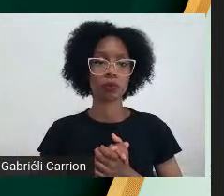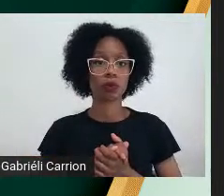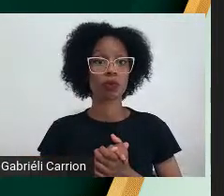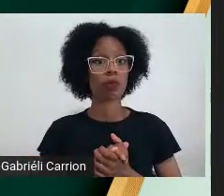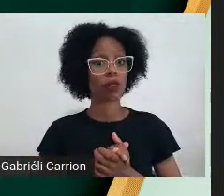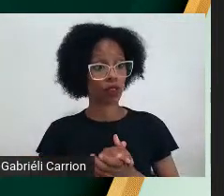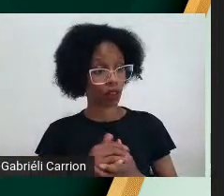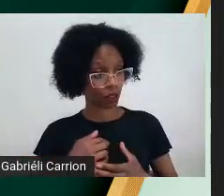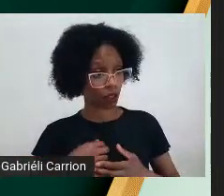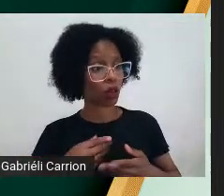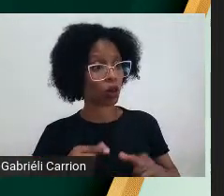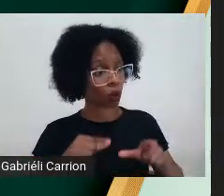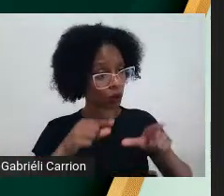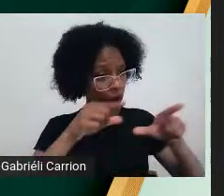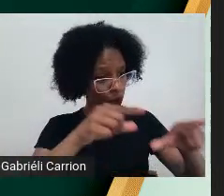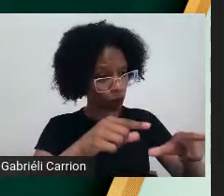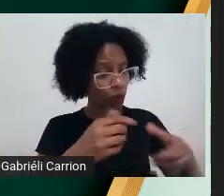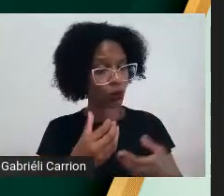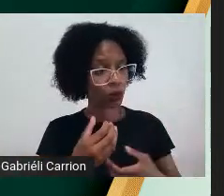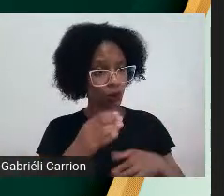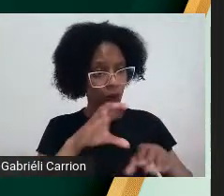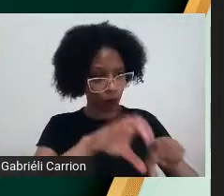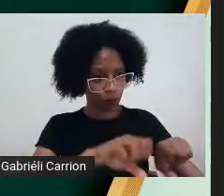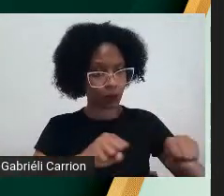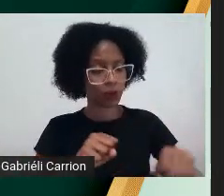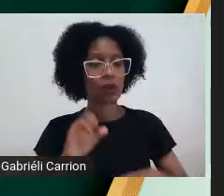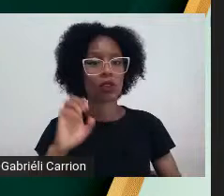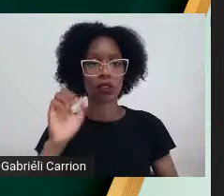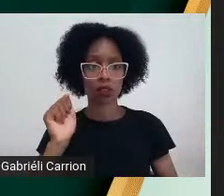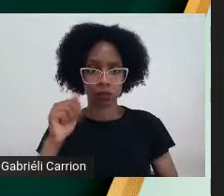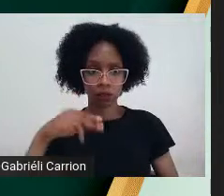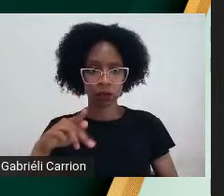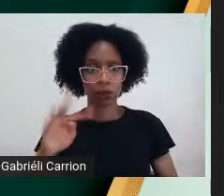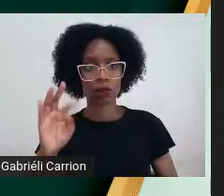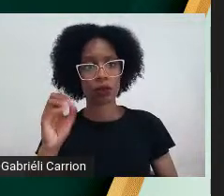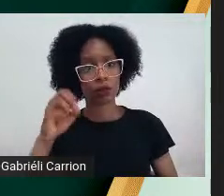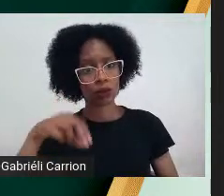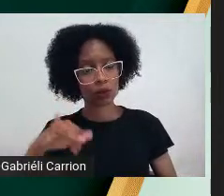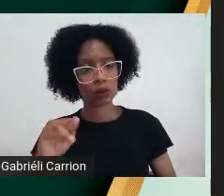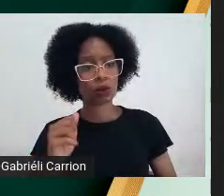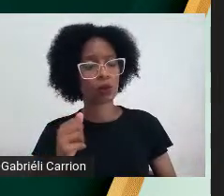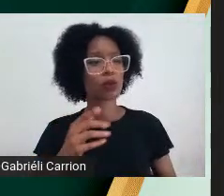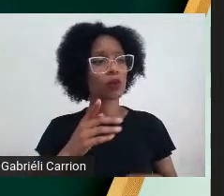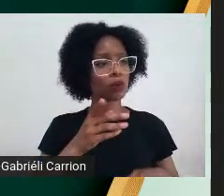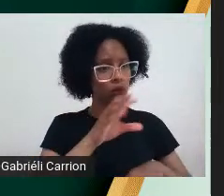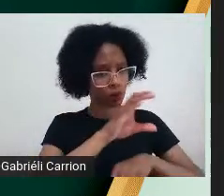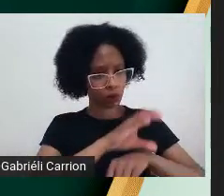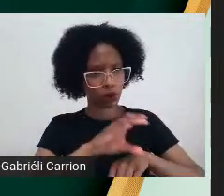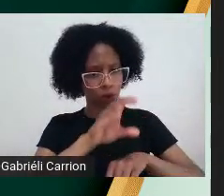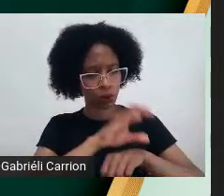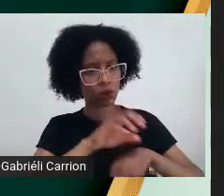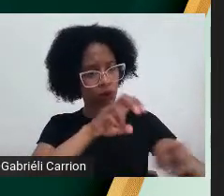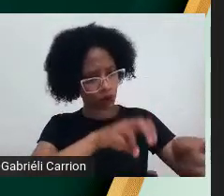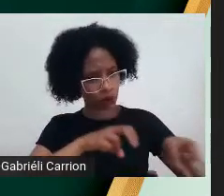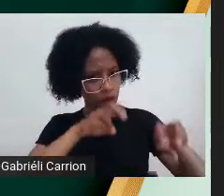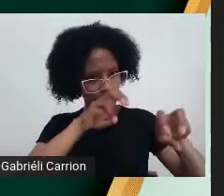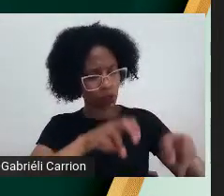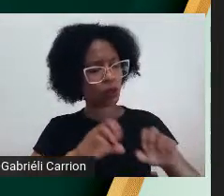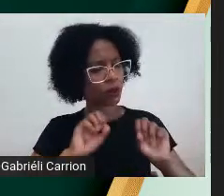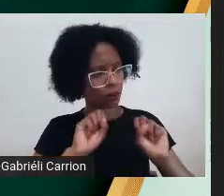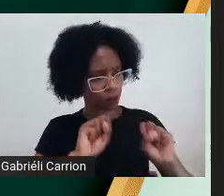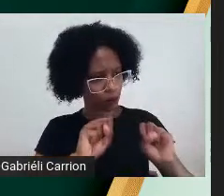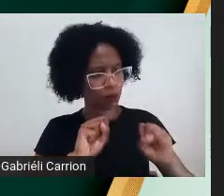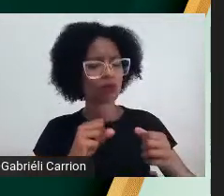Confiro a Antônio Carlos Varren Irigaray o grau de bacharel em agronomia para que possa usufruir